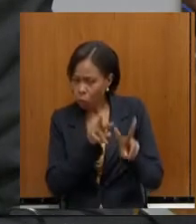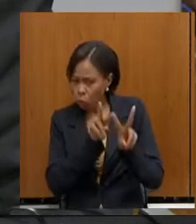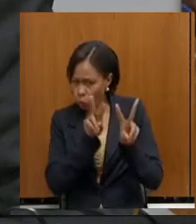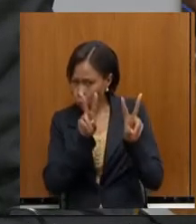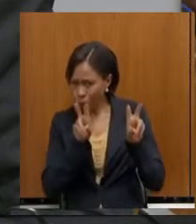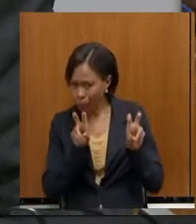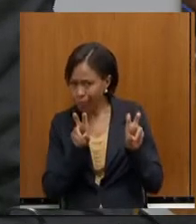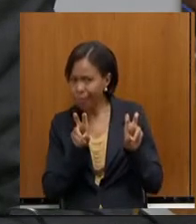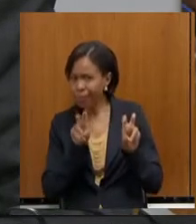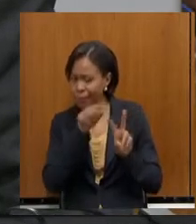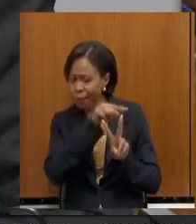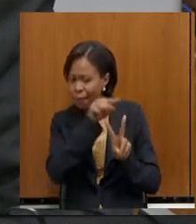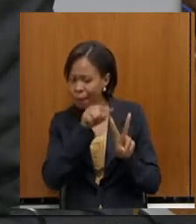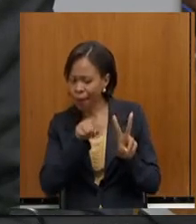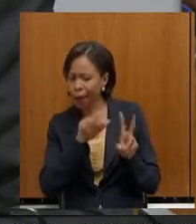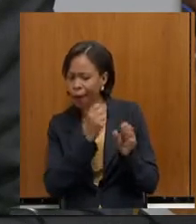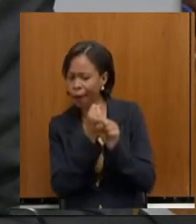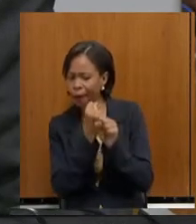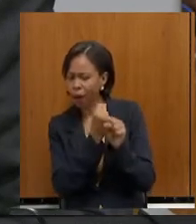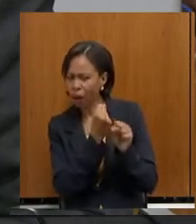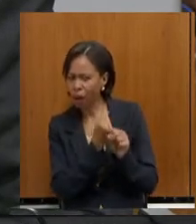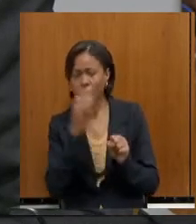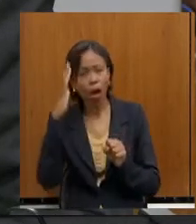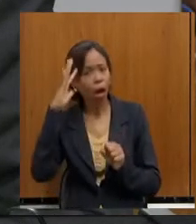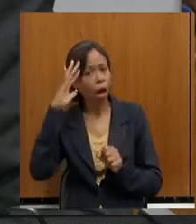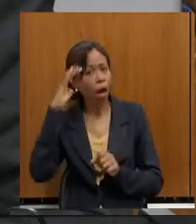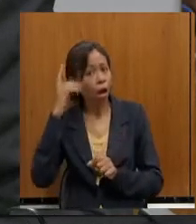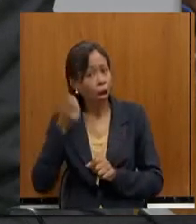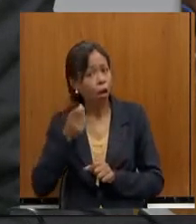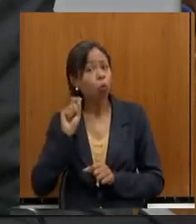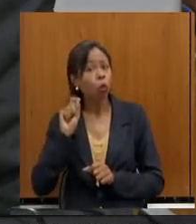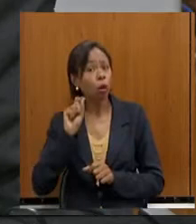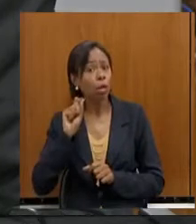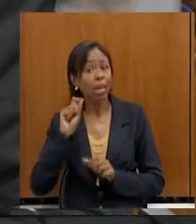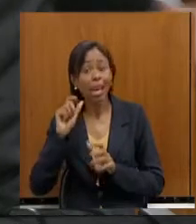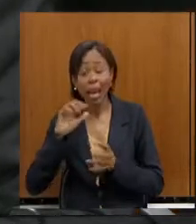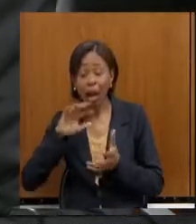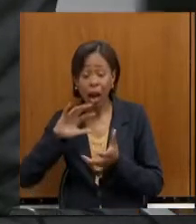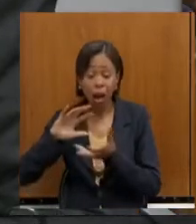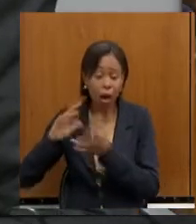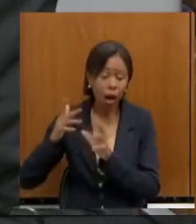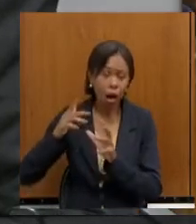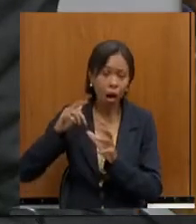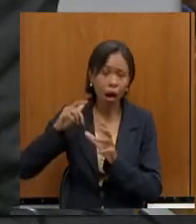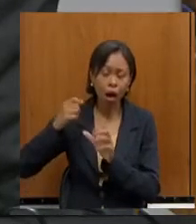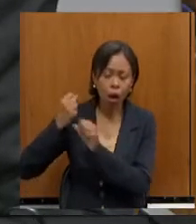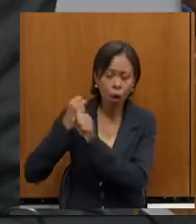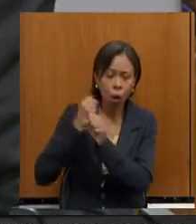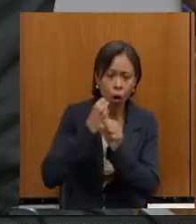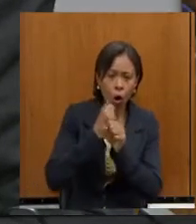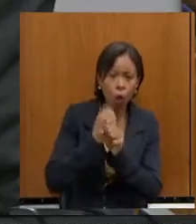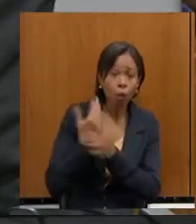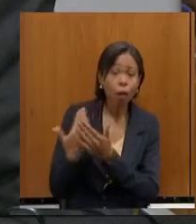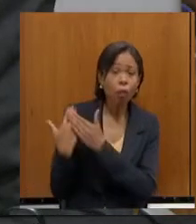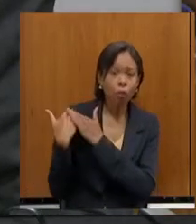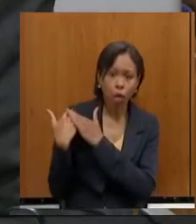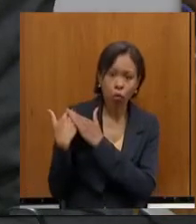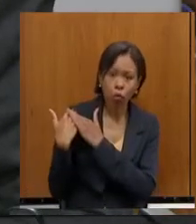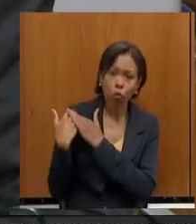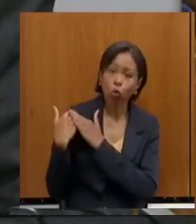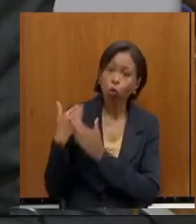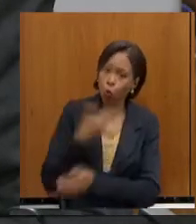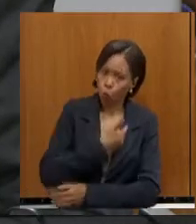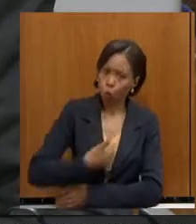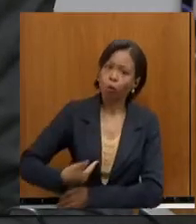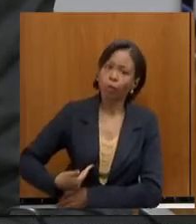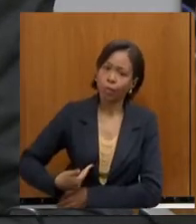acho que todo a execução de obras Te deveria ficar sob a responsabilidade do Estado de Minas a vários só deveria